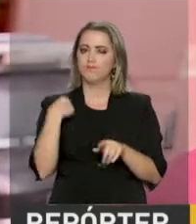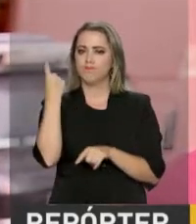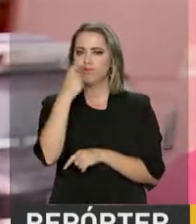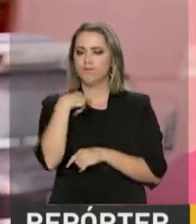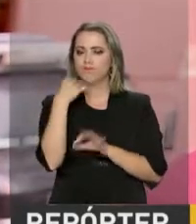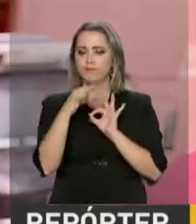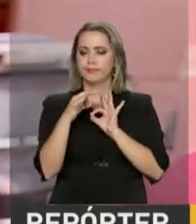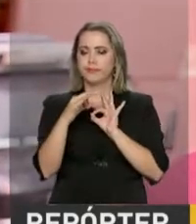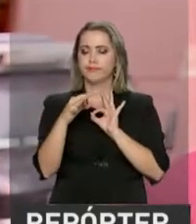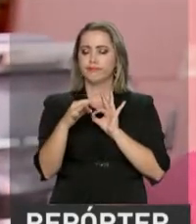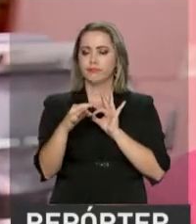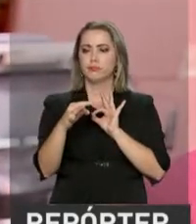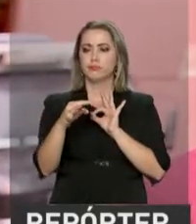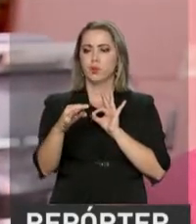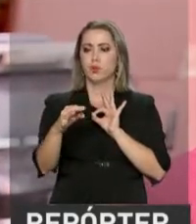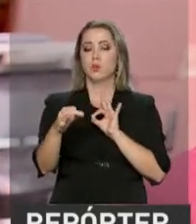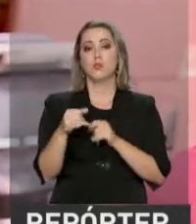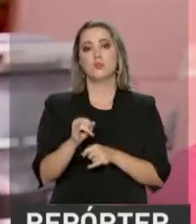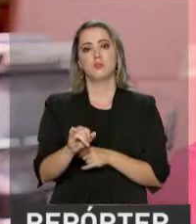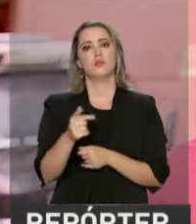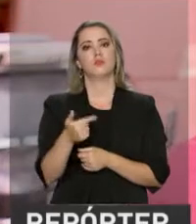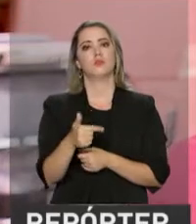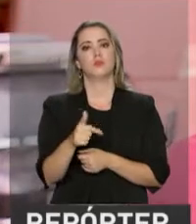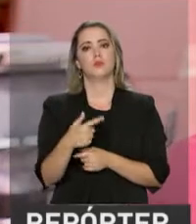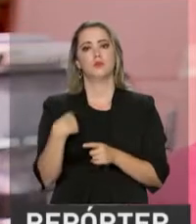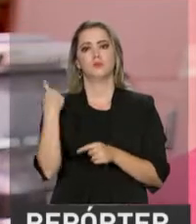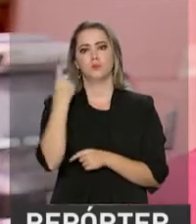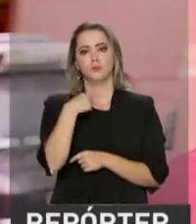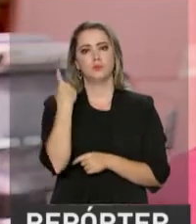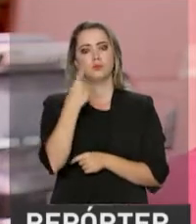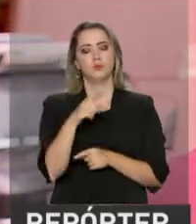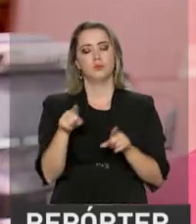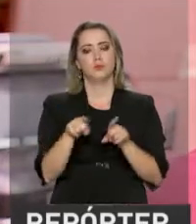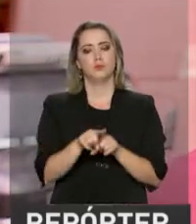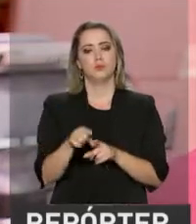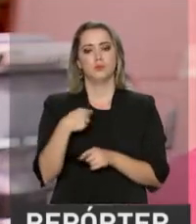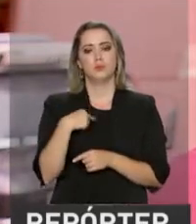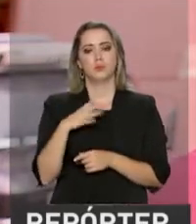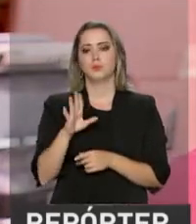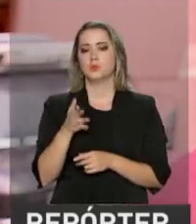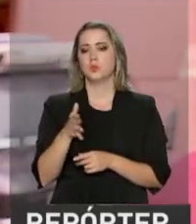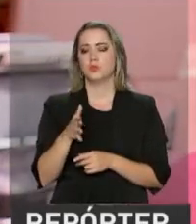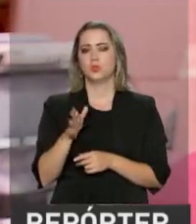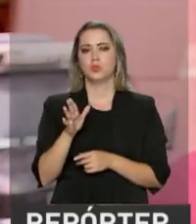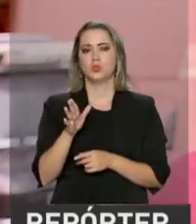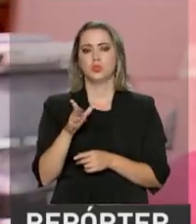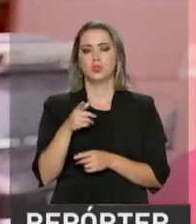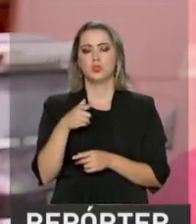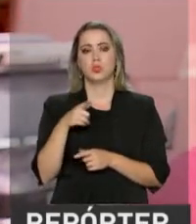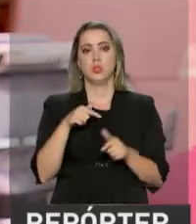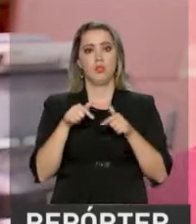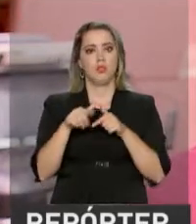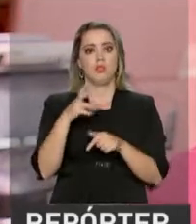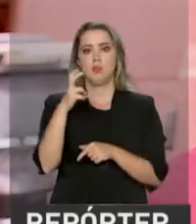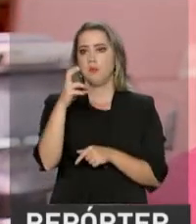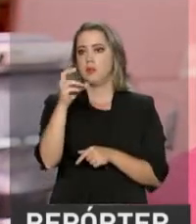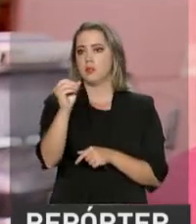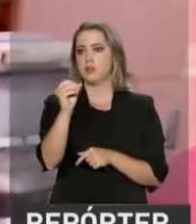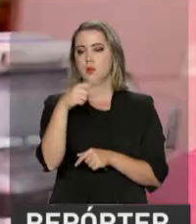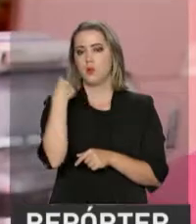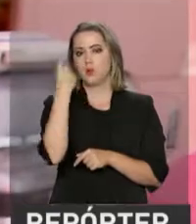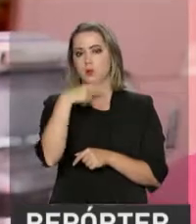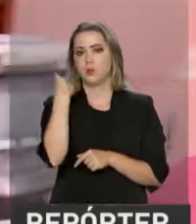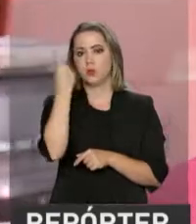distância o tempo se você não rodar eu máximo que já rodei foi 50 horas cinquenta horas